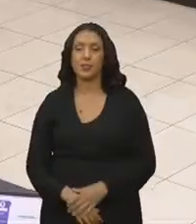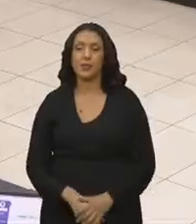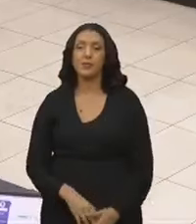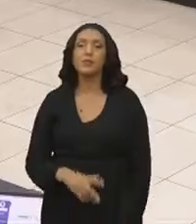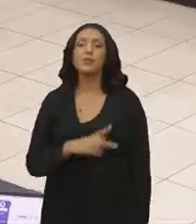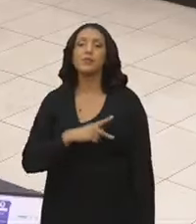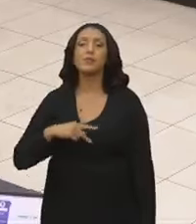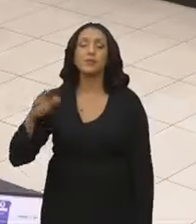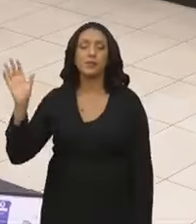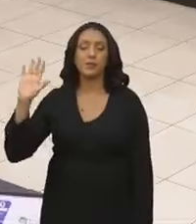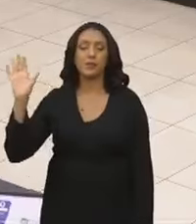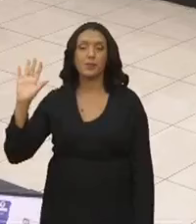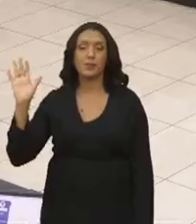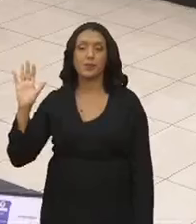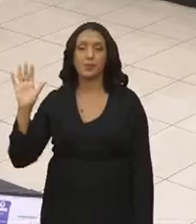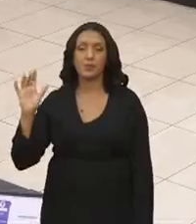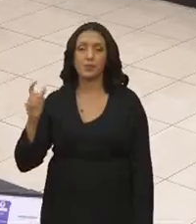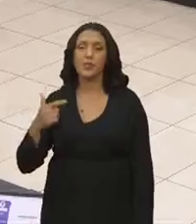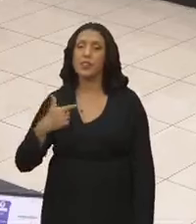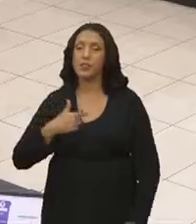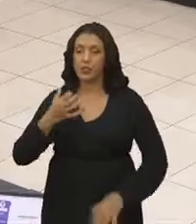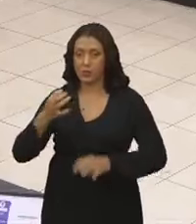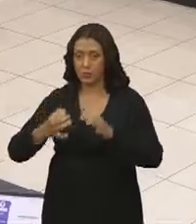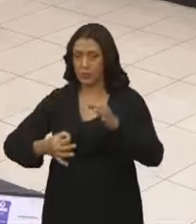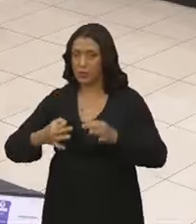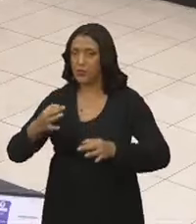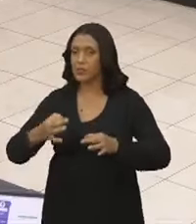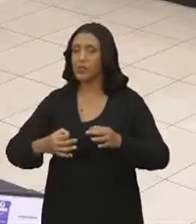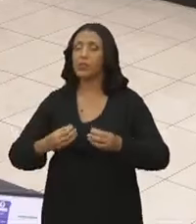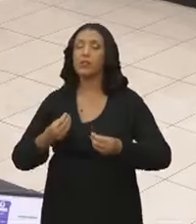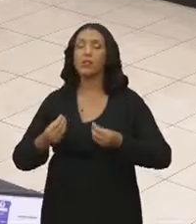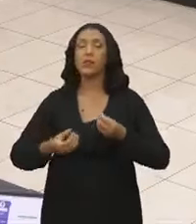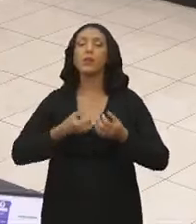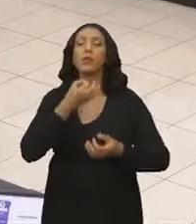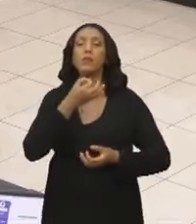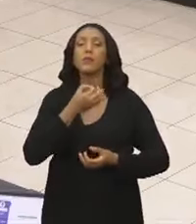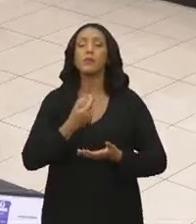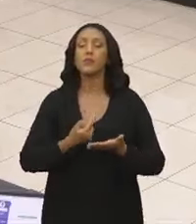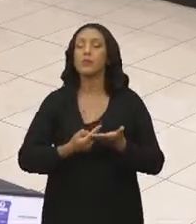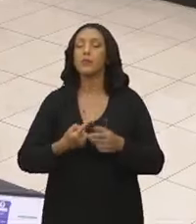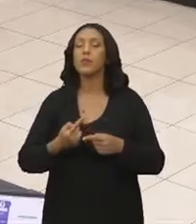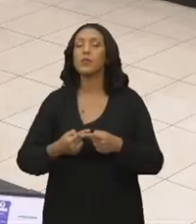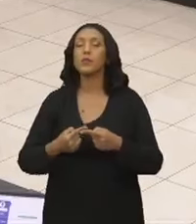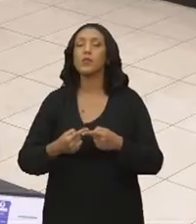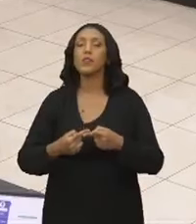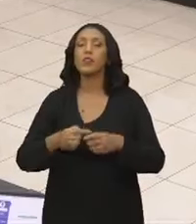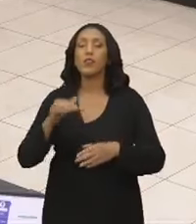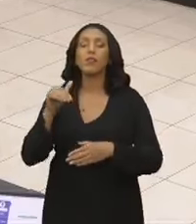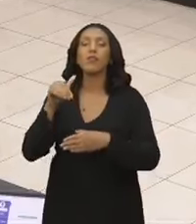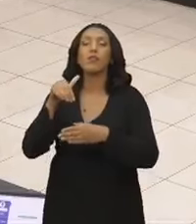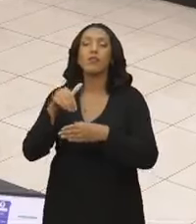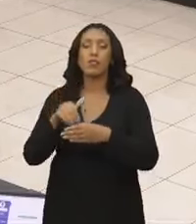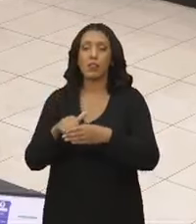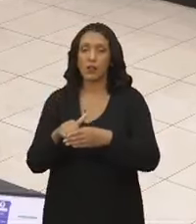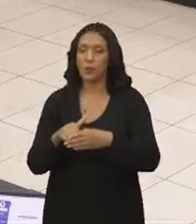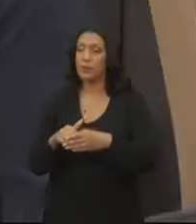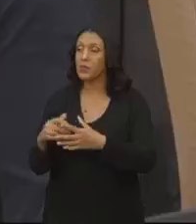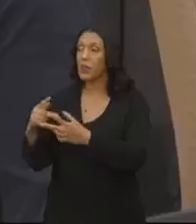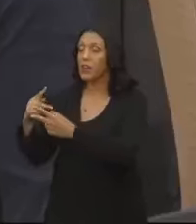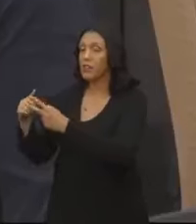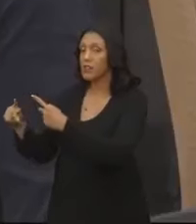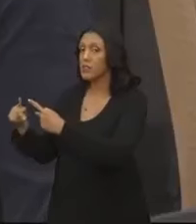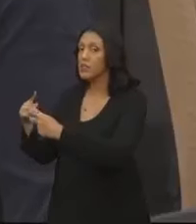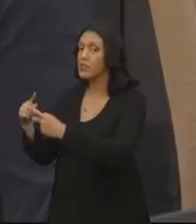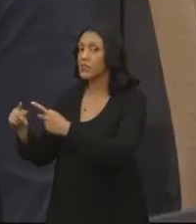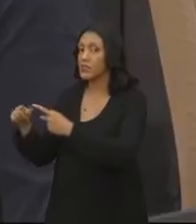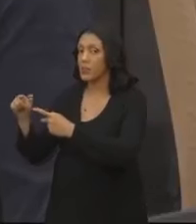voto. Quero deixar claro aqui que a gente considera o contexto nacional, o contexto estadual e o contexto municipal. São José dos Campos está aparatando a